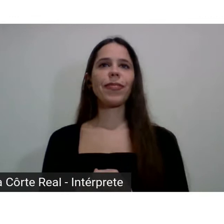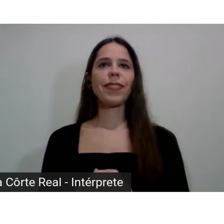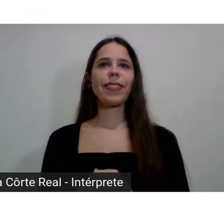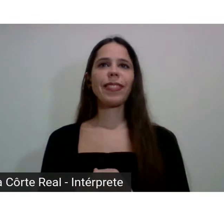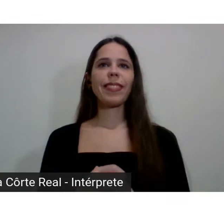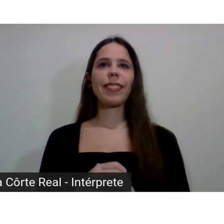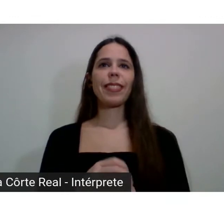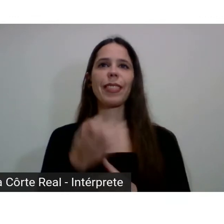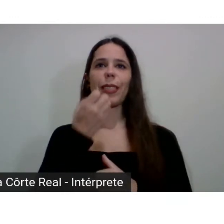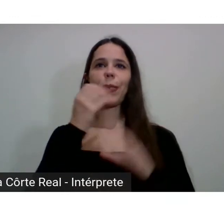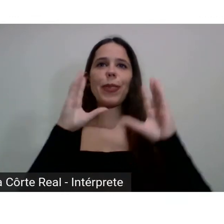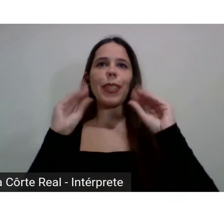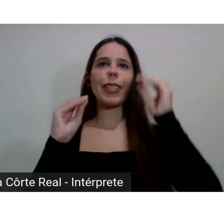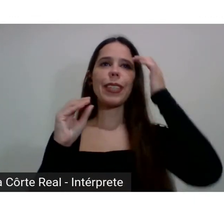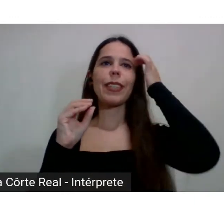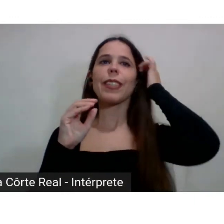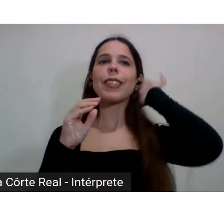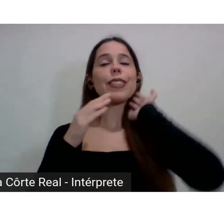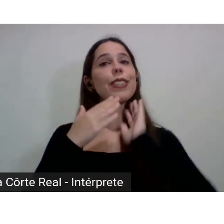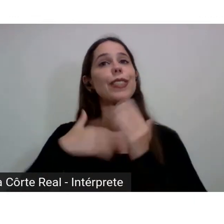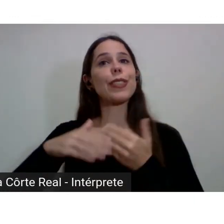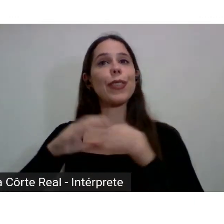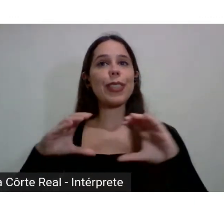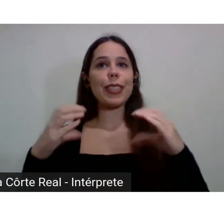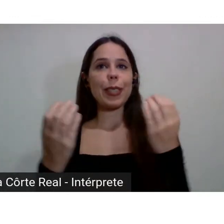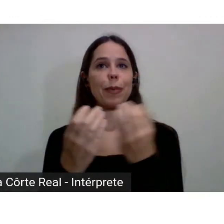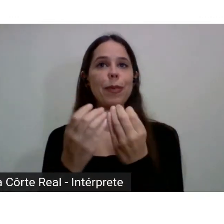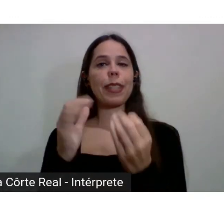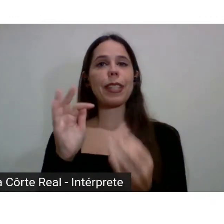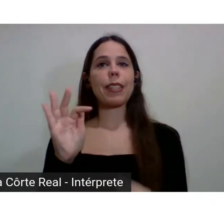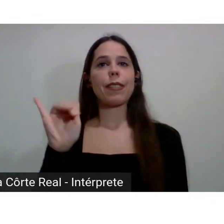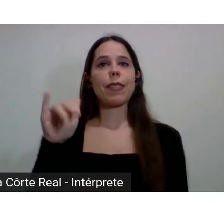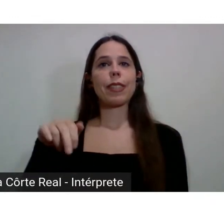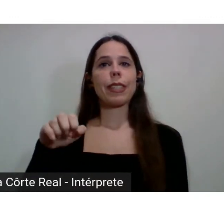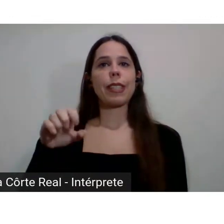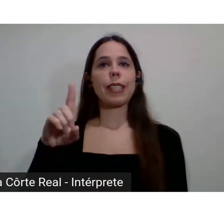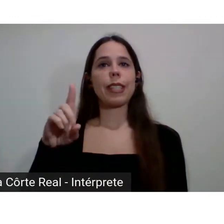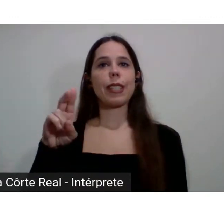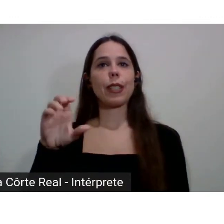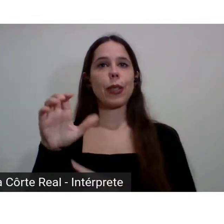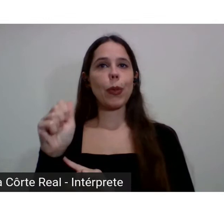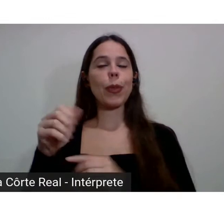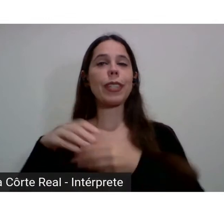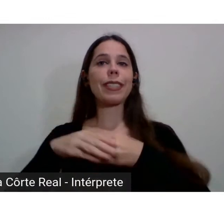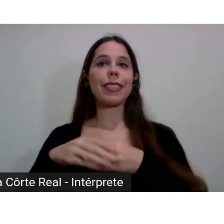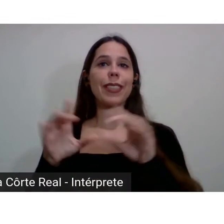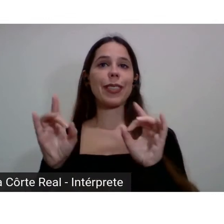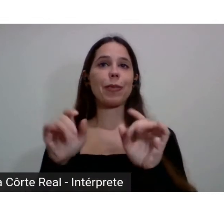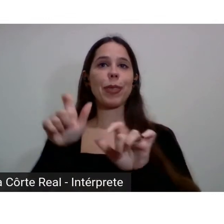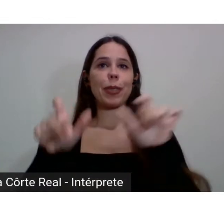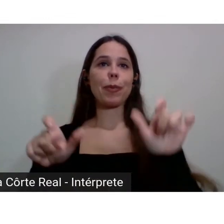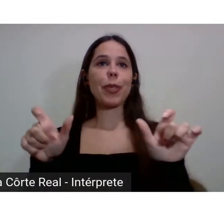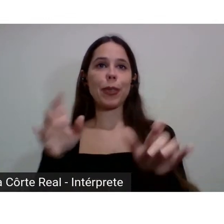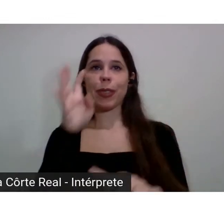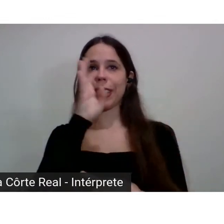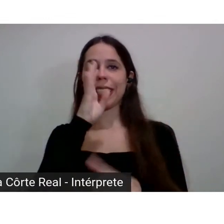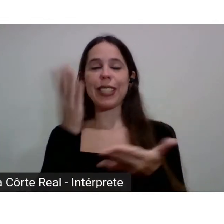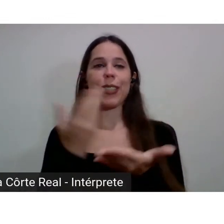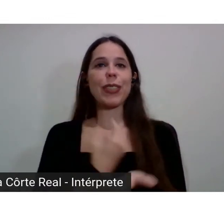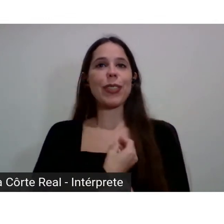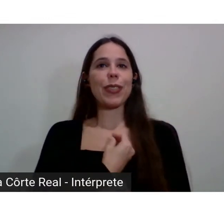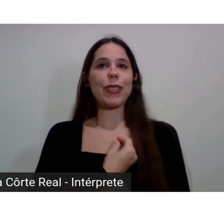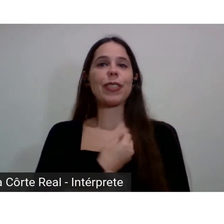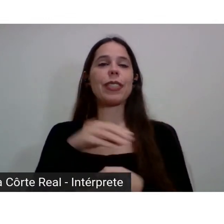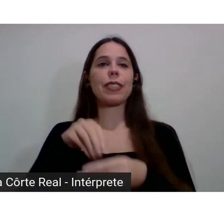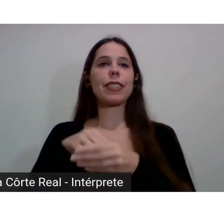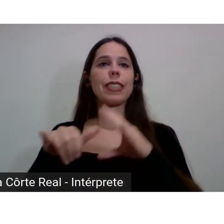Boa noite a toda a comunidade Fineduca, saudações especiais ao público que nos assiste ao vivo, no canal